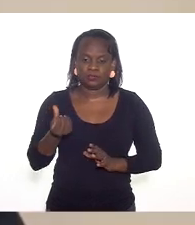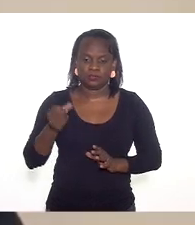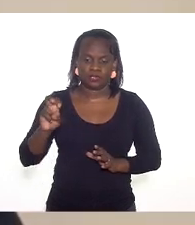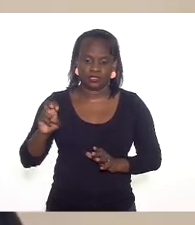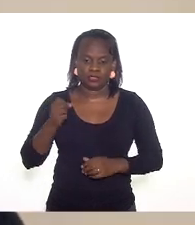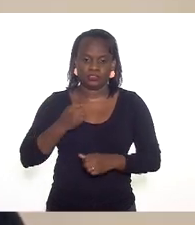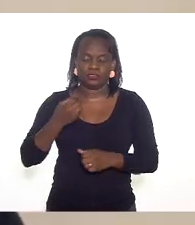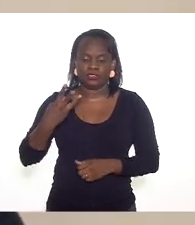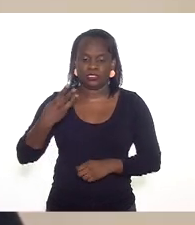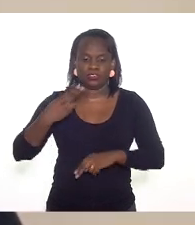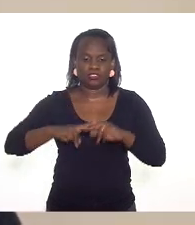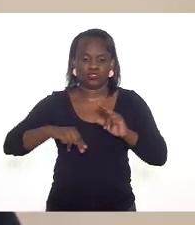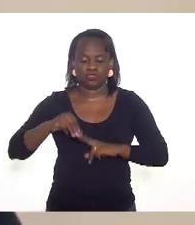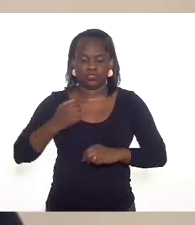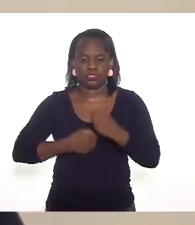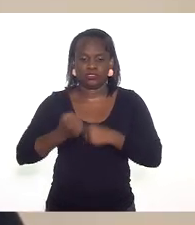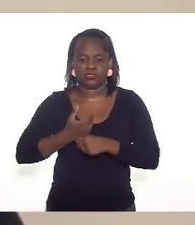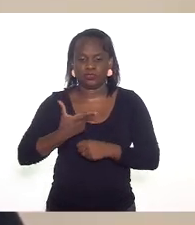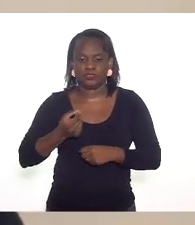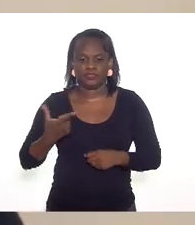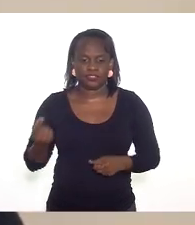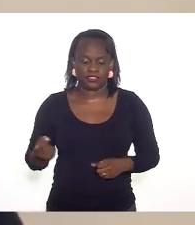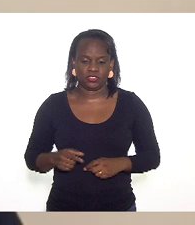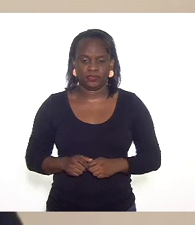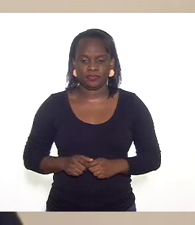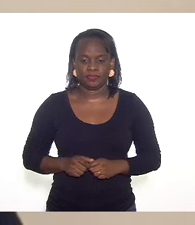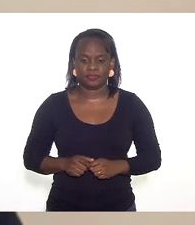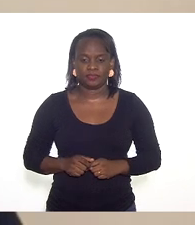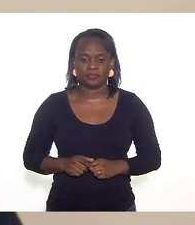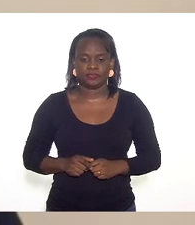8865, de 3 de junho de 2020.